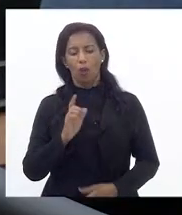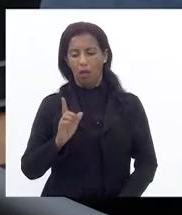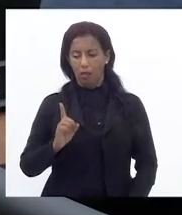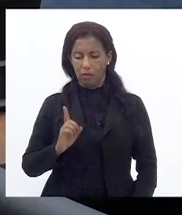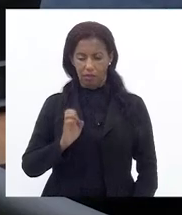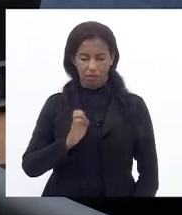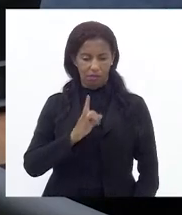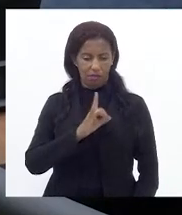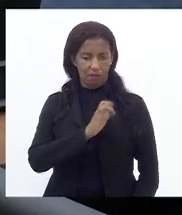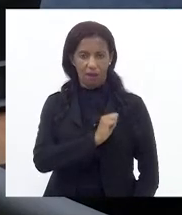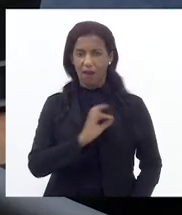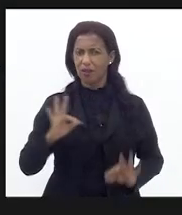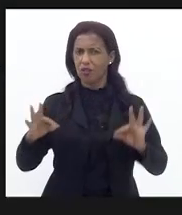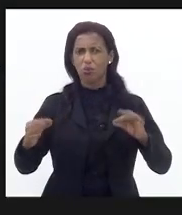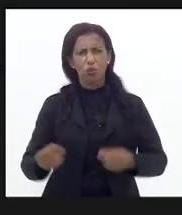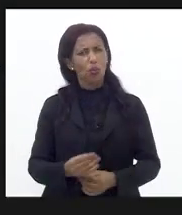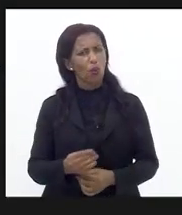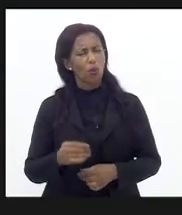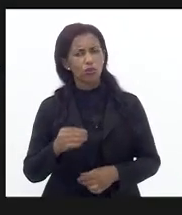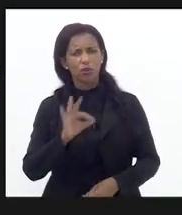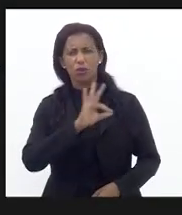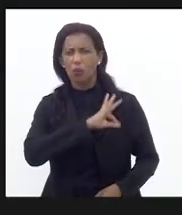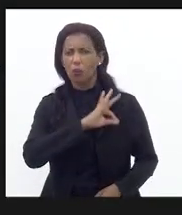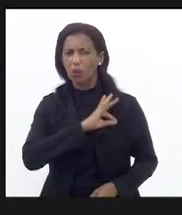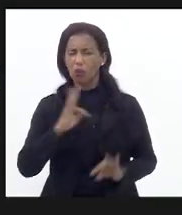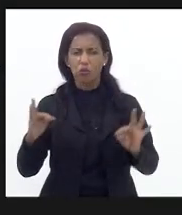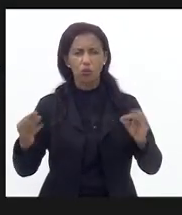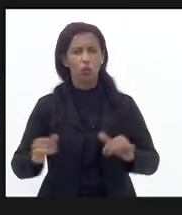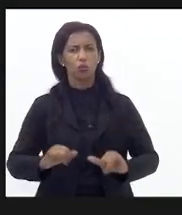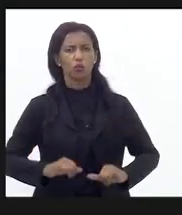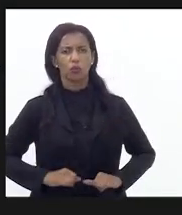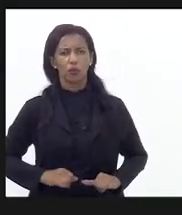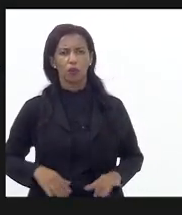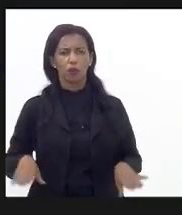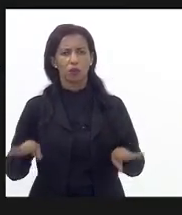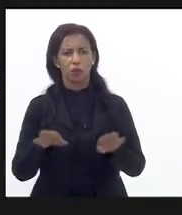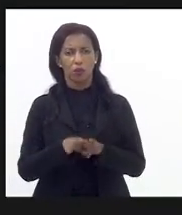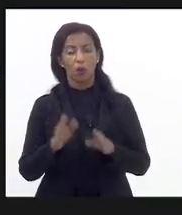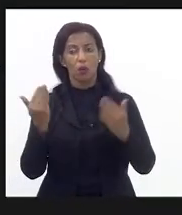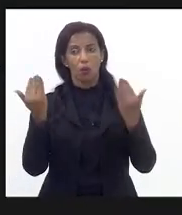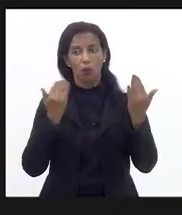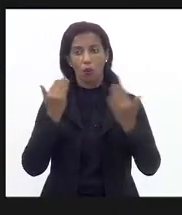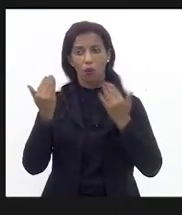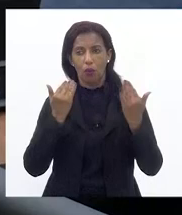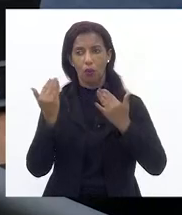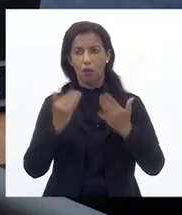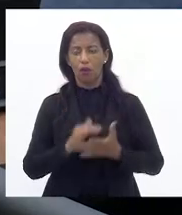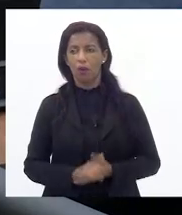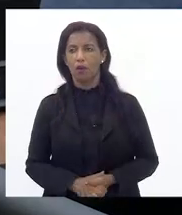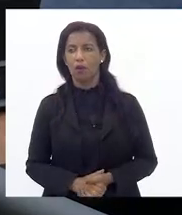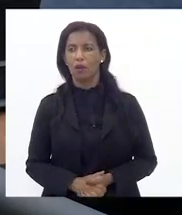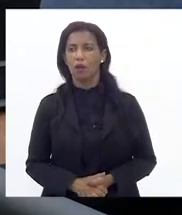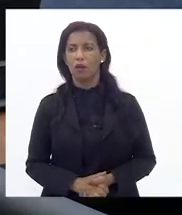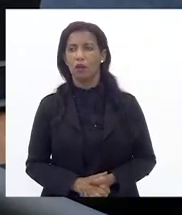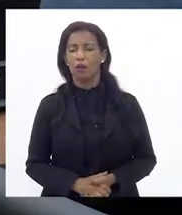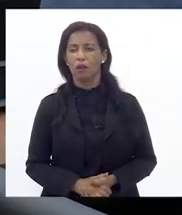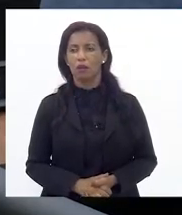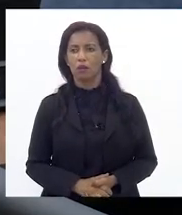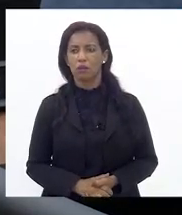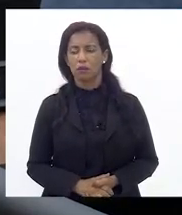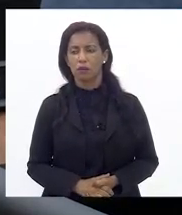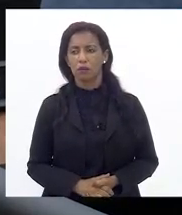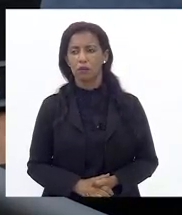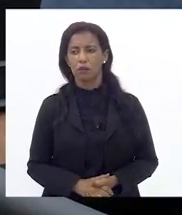Todos nós somos policiais e todos nós sofremos com isso com relação ao encerrar por favor